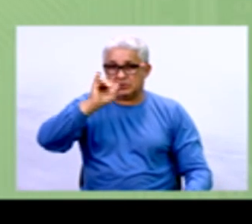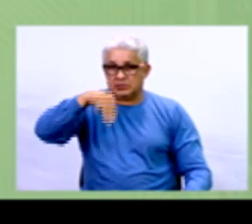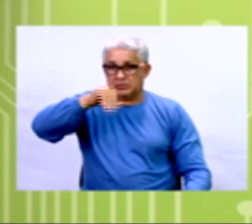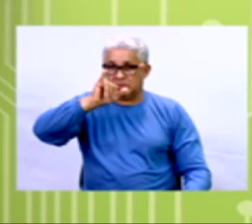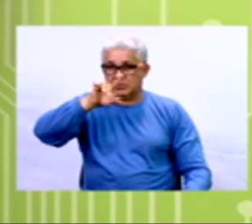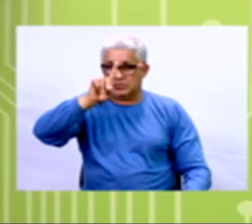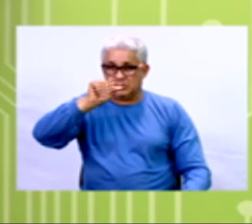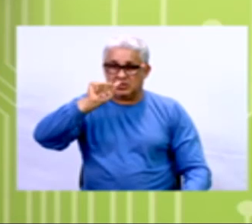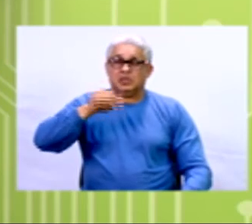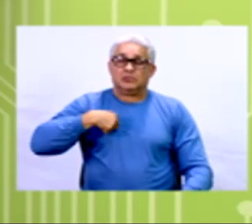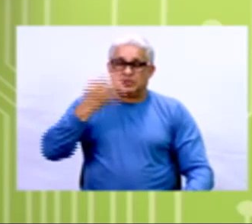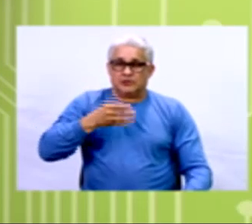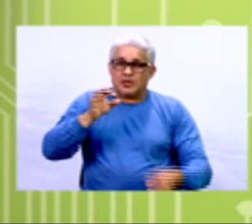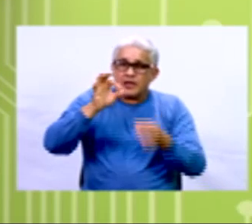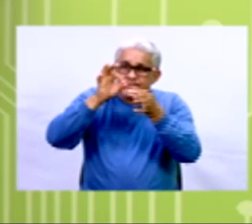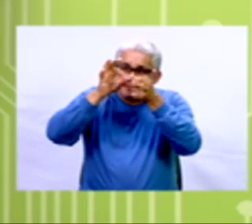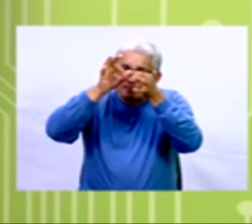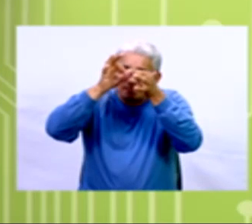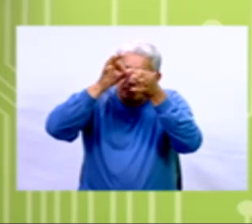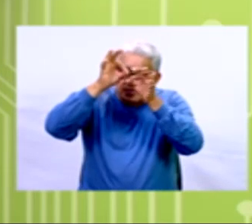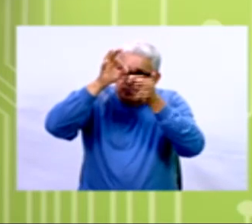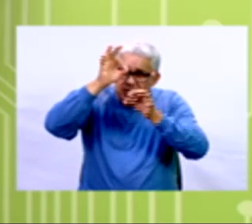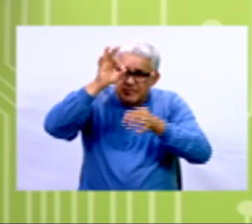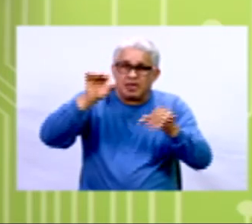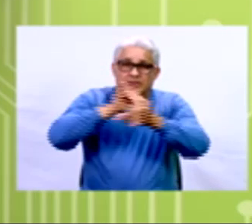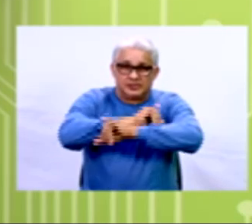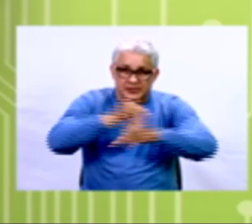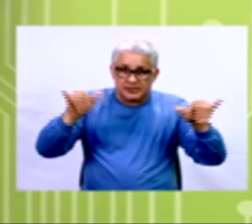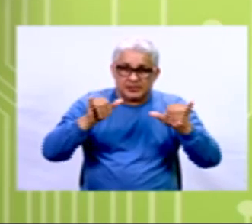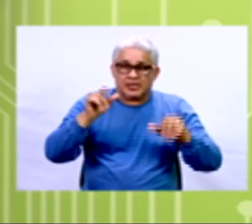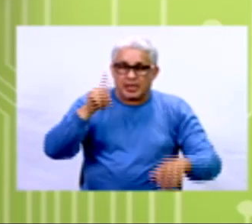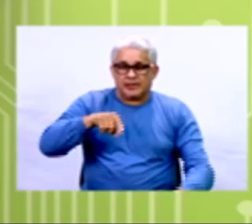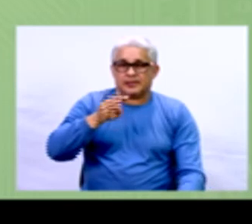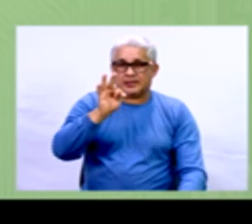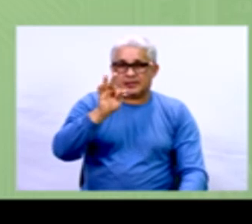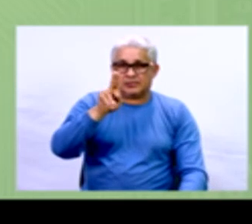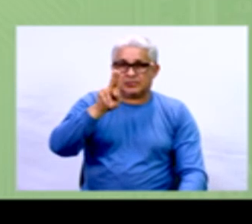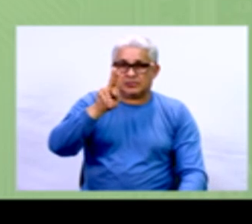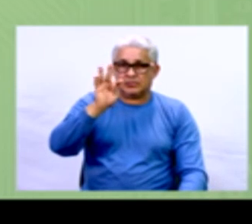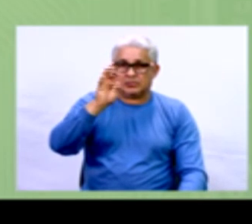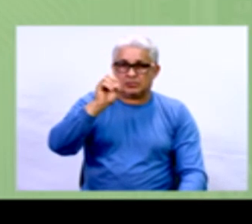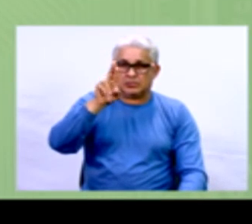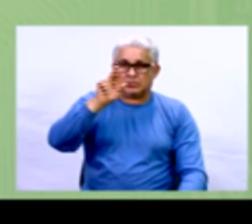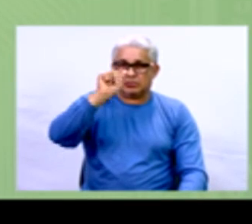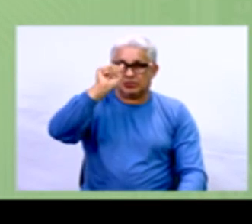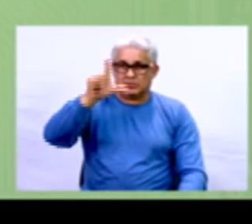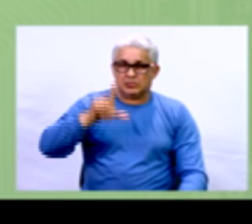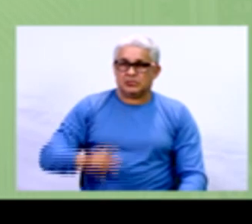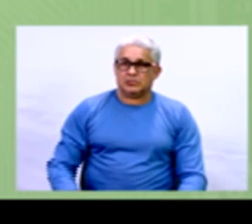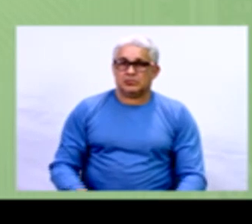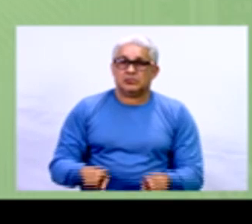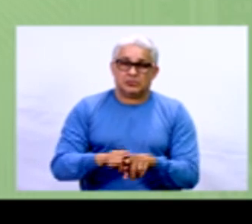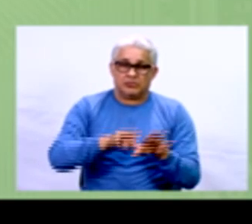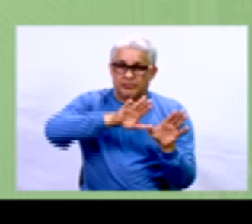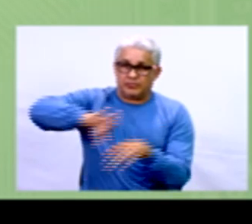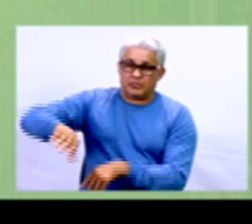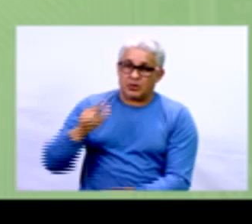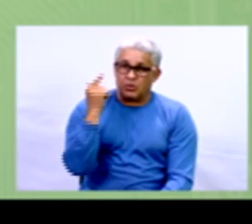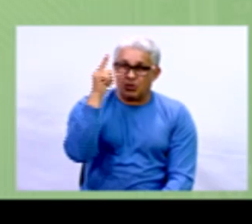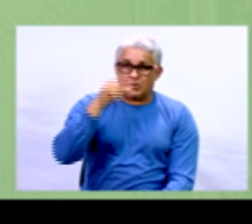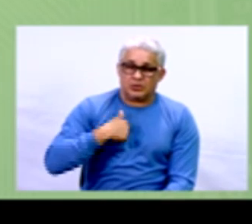detalhadamente uma informação. É um exemplo, caso dos tutoriais. Outra situação, quando eu